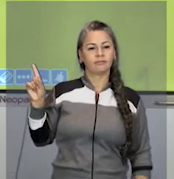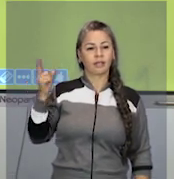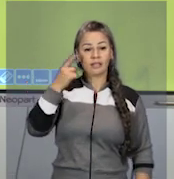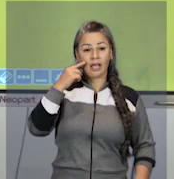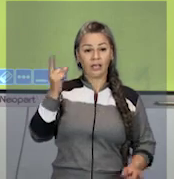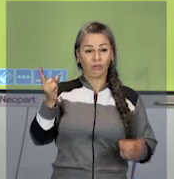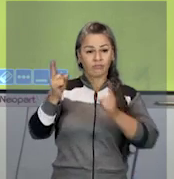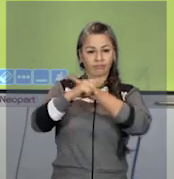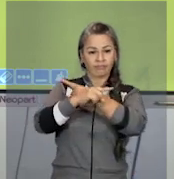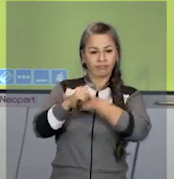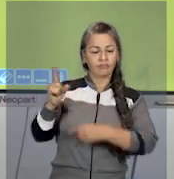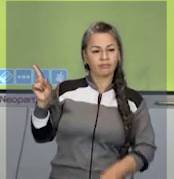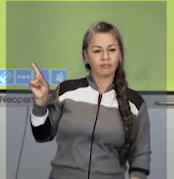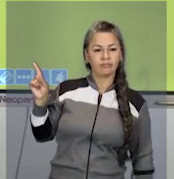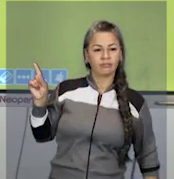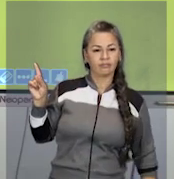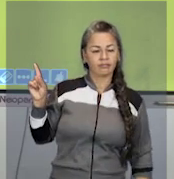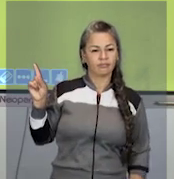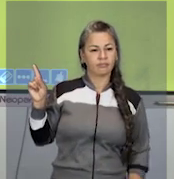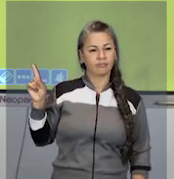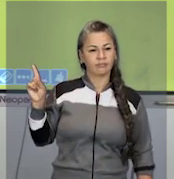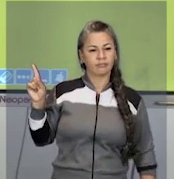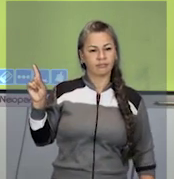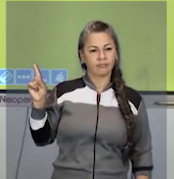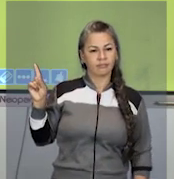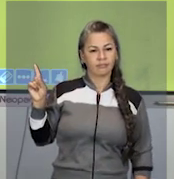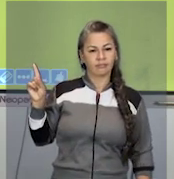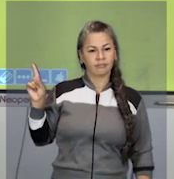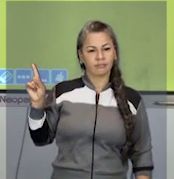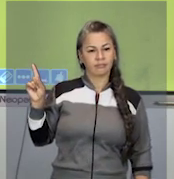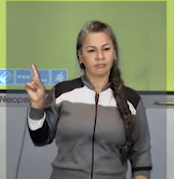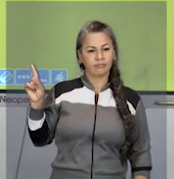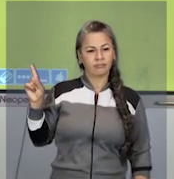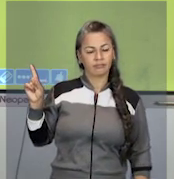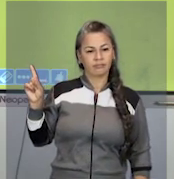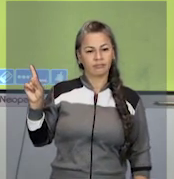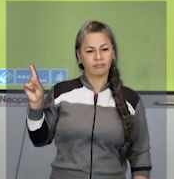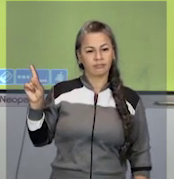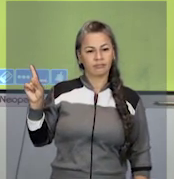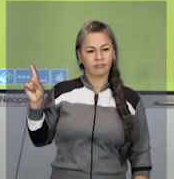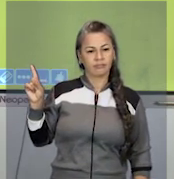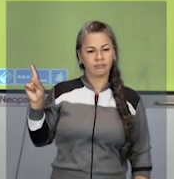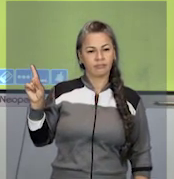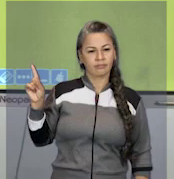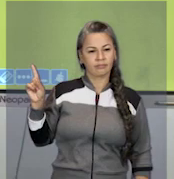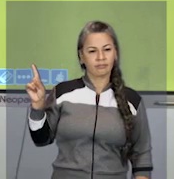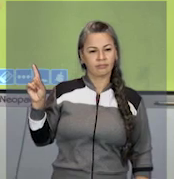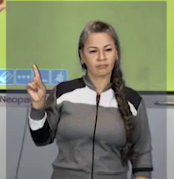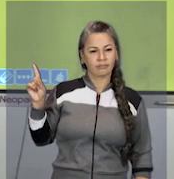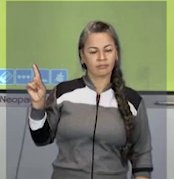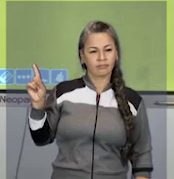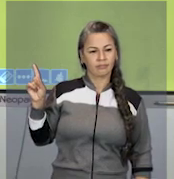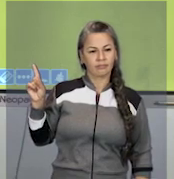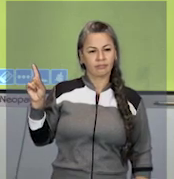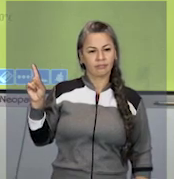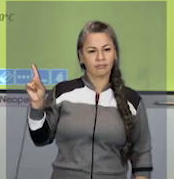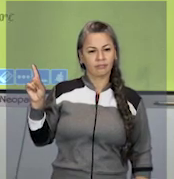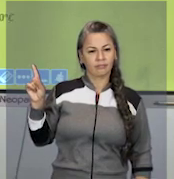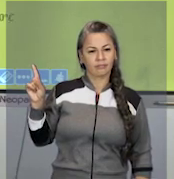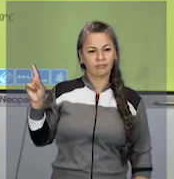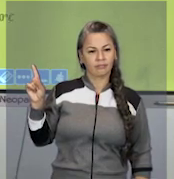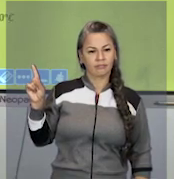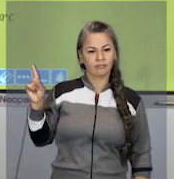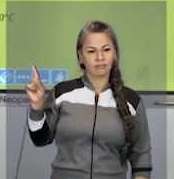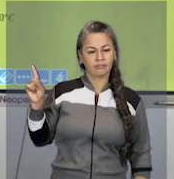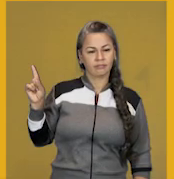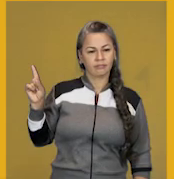lá o 10. Então, ficou 3 TF, quando passa para lá, para cá, o 2 TF, mais 10 vai para lá, vira 90,